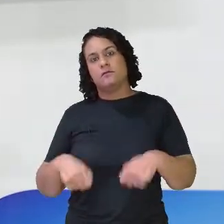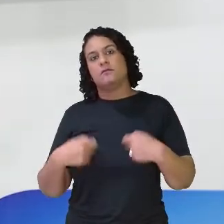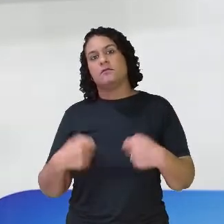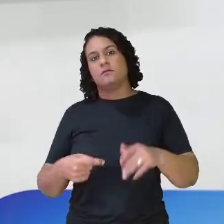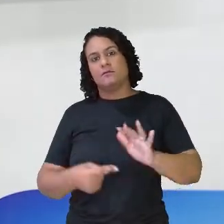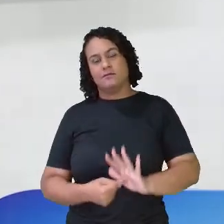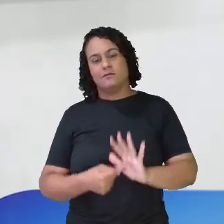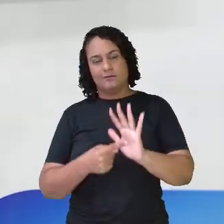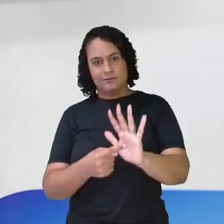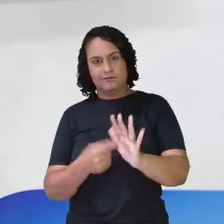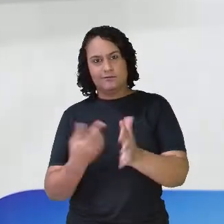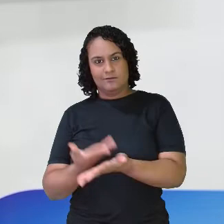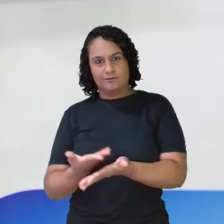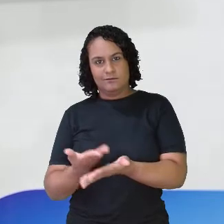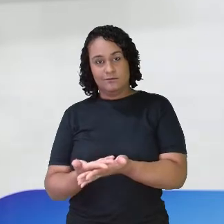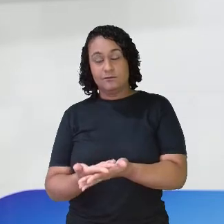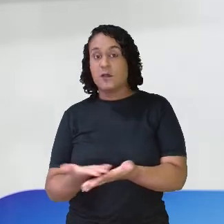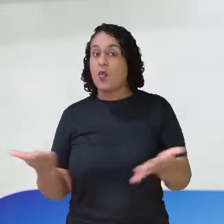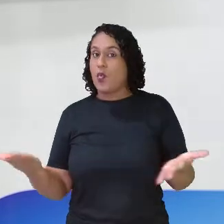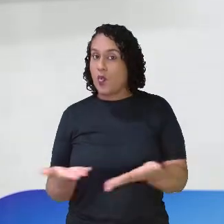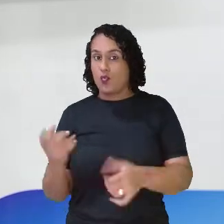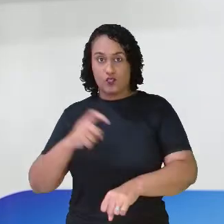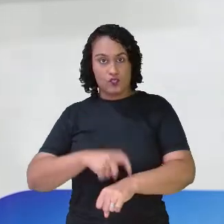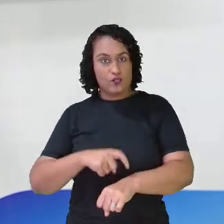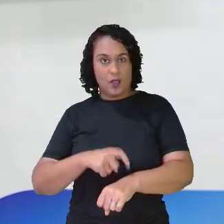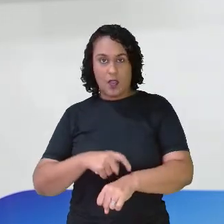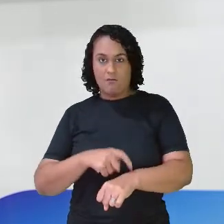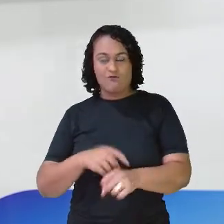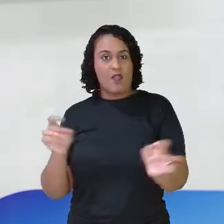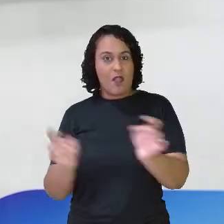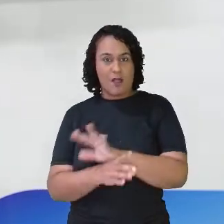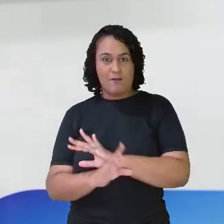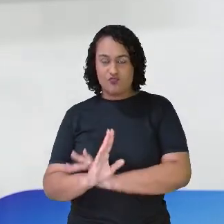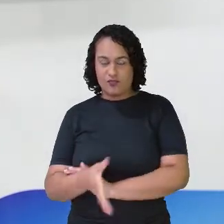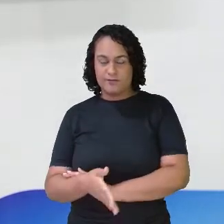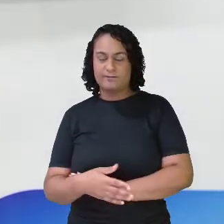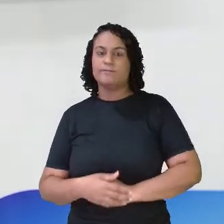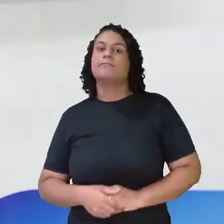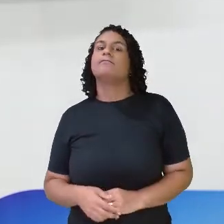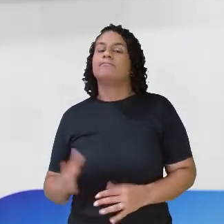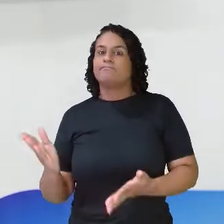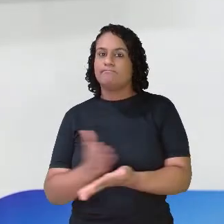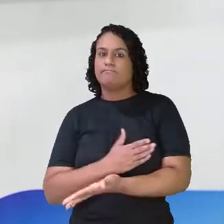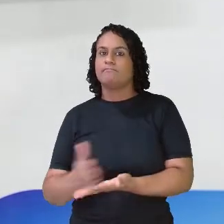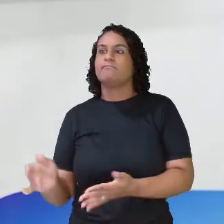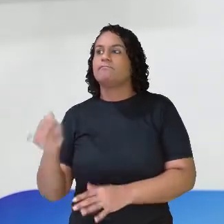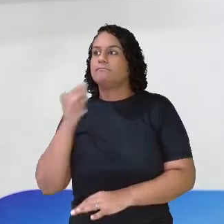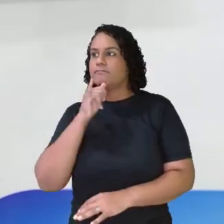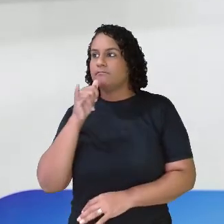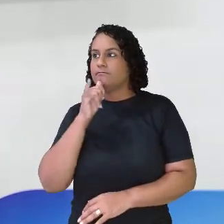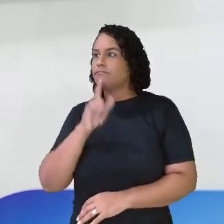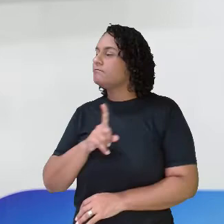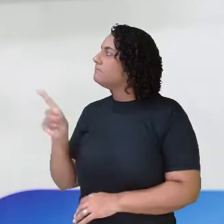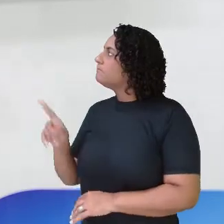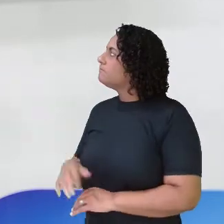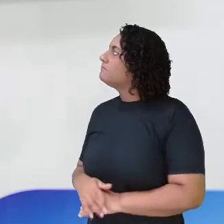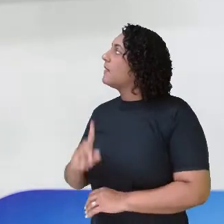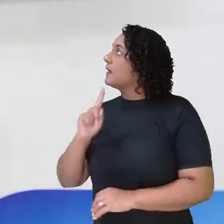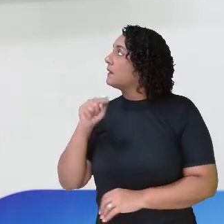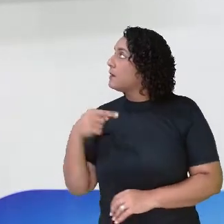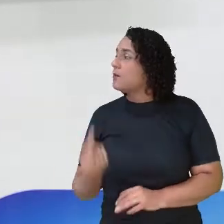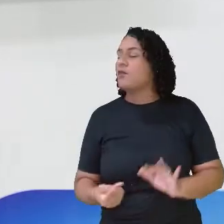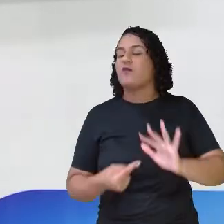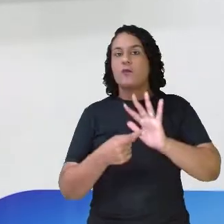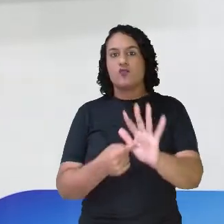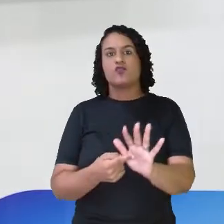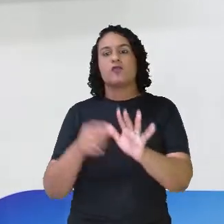colocados aqui na nossa aula e hoje não dará tempo. Então, esses são alguns exemplos. Vou trabalhar de forma específica